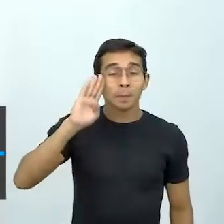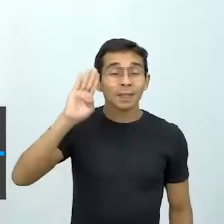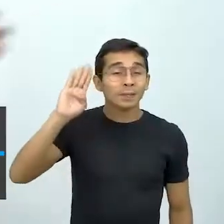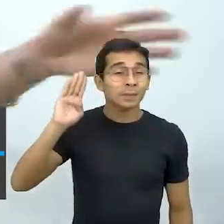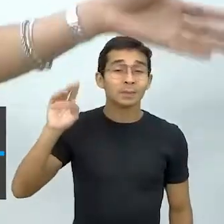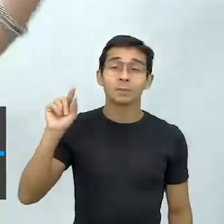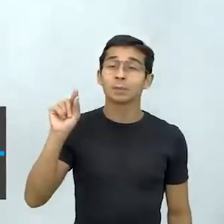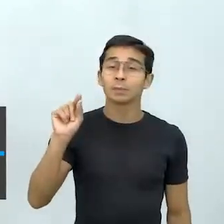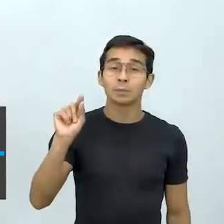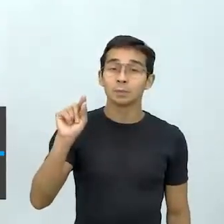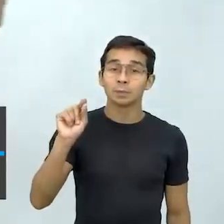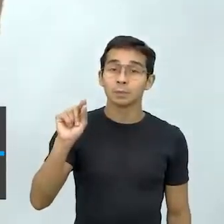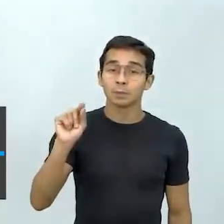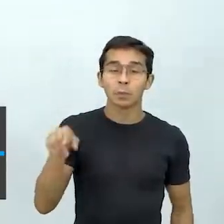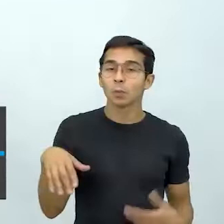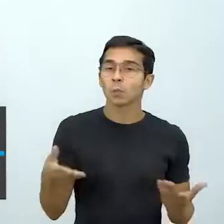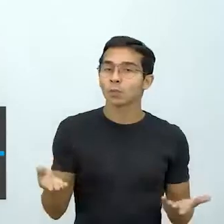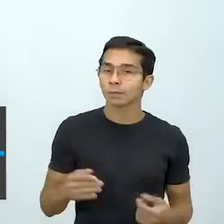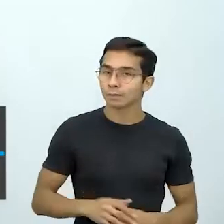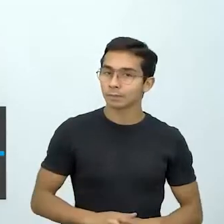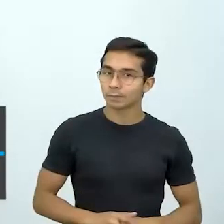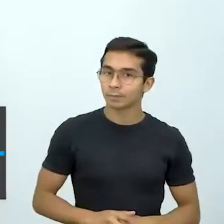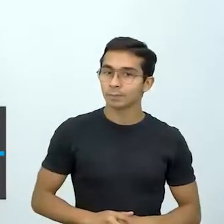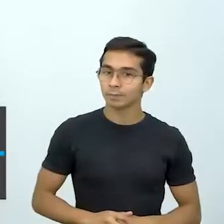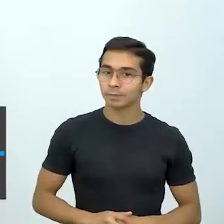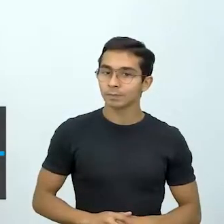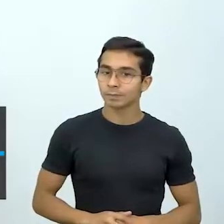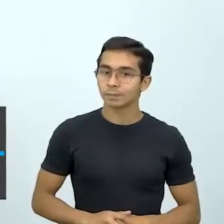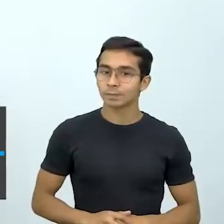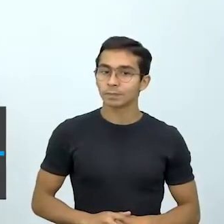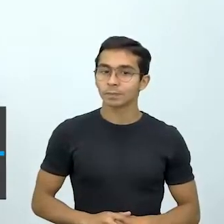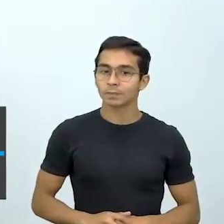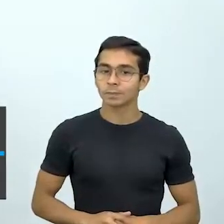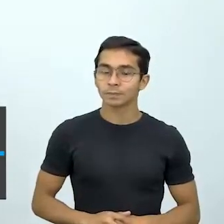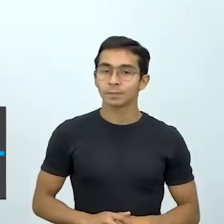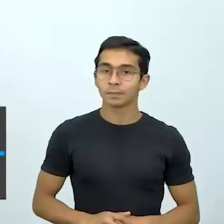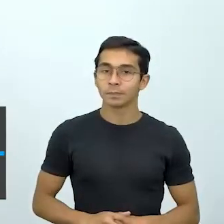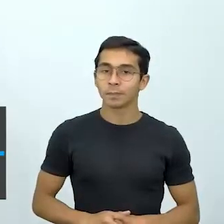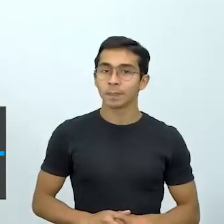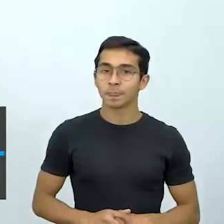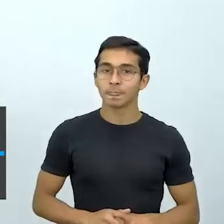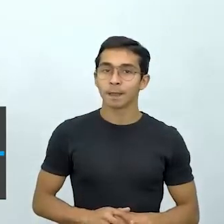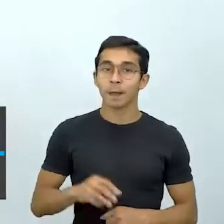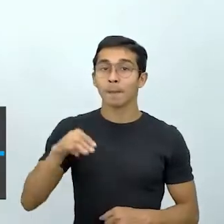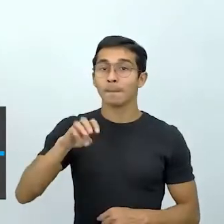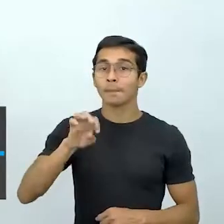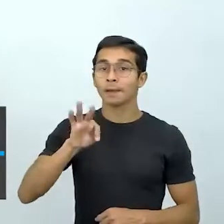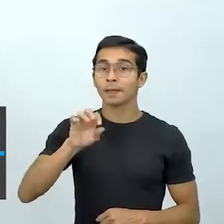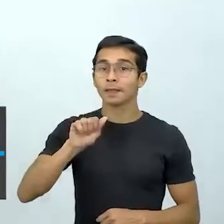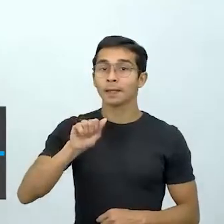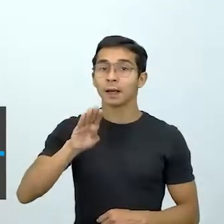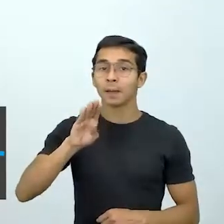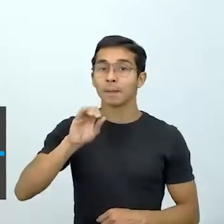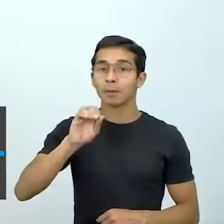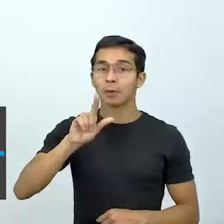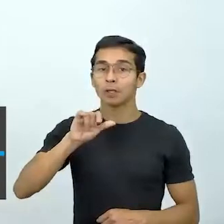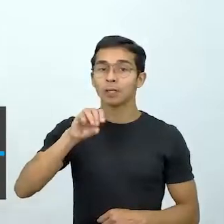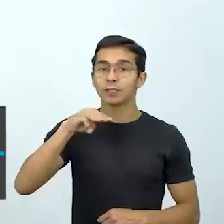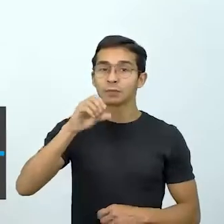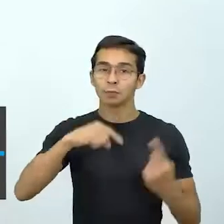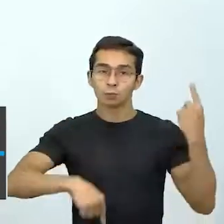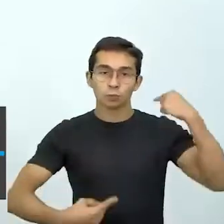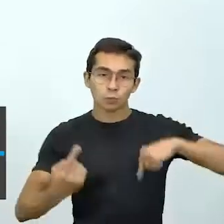principal. Qual que é o objetivo principal desse esquema, que a gente chama de metabolismo? É produzir energia para